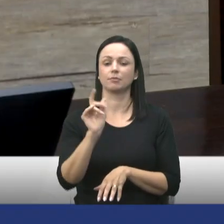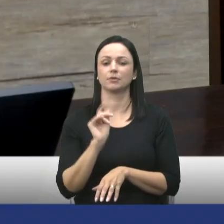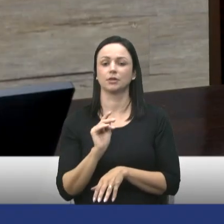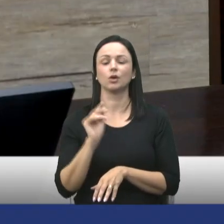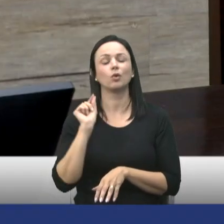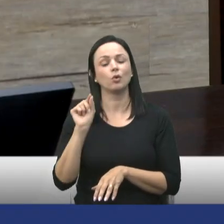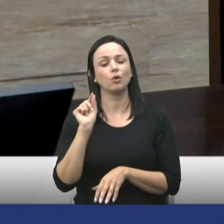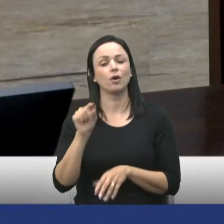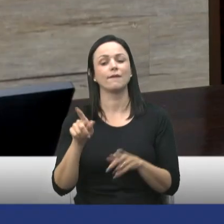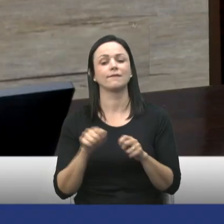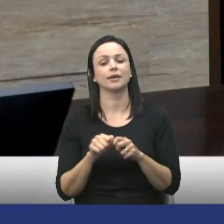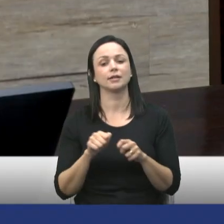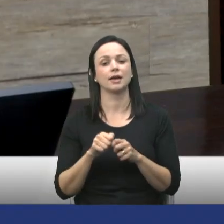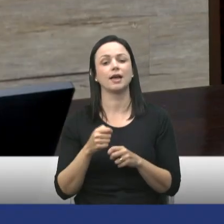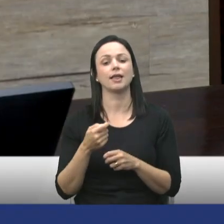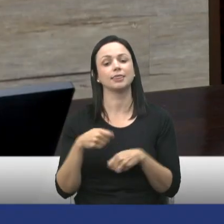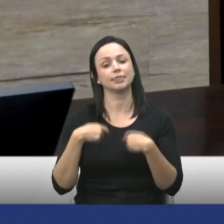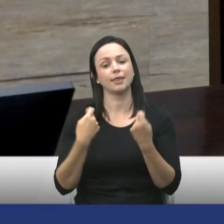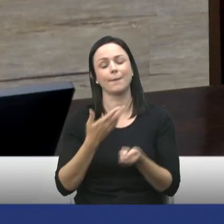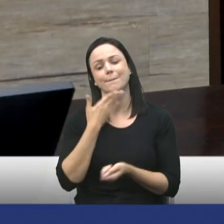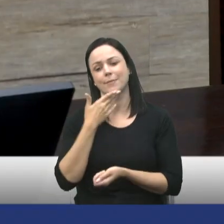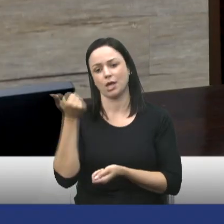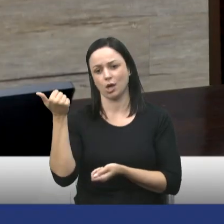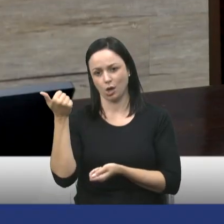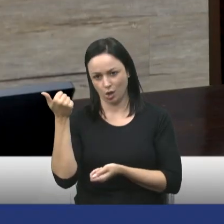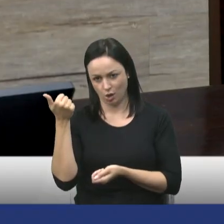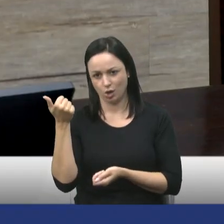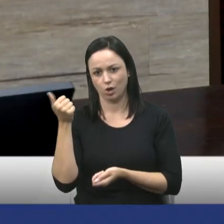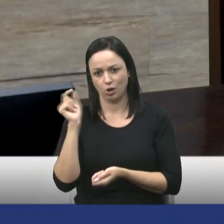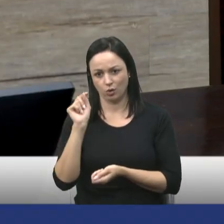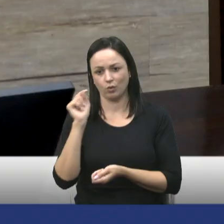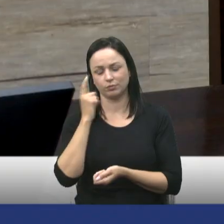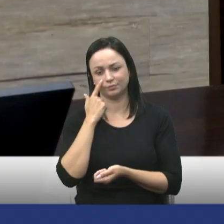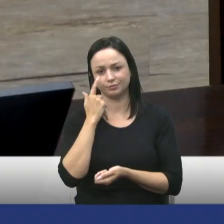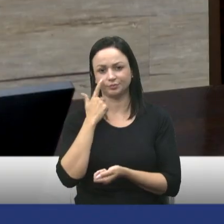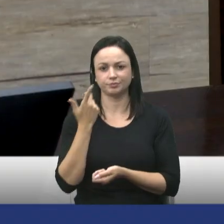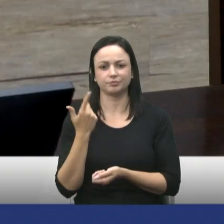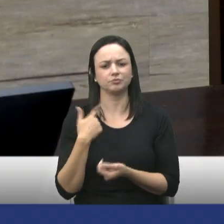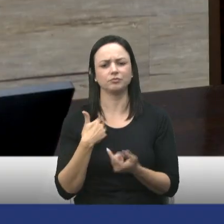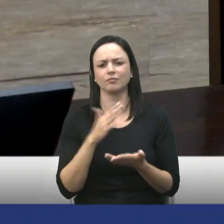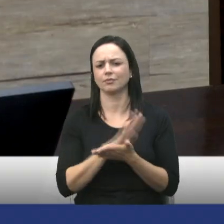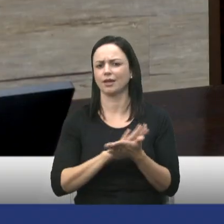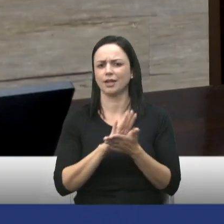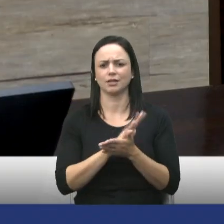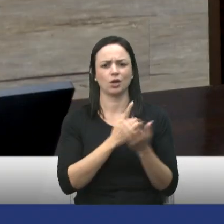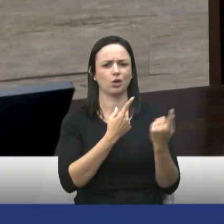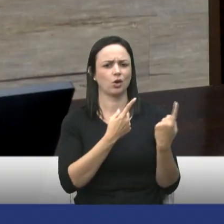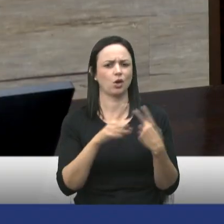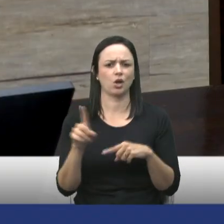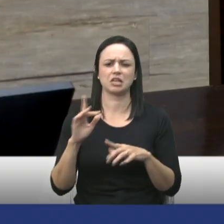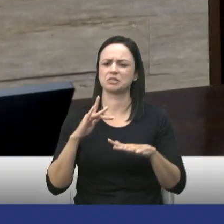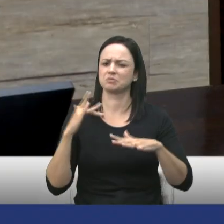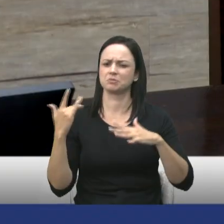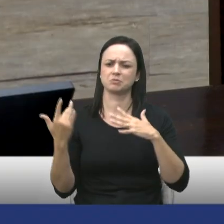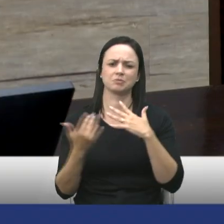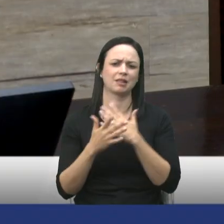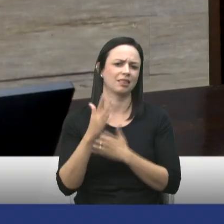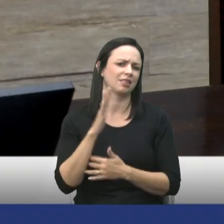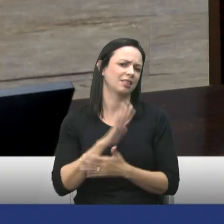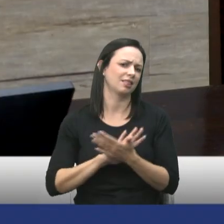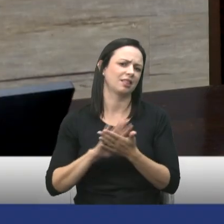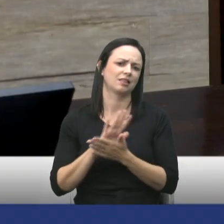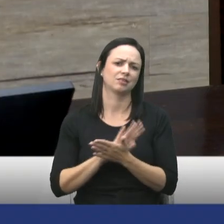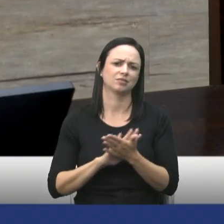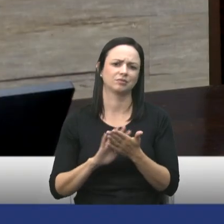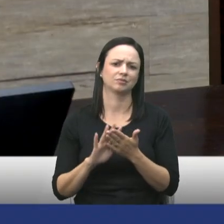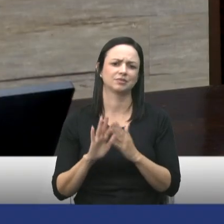vai trazer melhoria, do que ficar vendo aí, né, eu não tenho nada contra ninguém, rede social, nenhuma, tá certo?